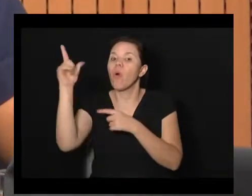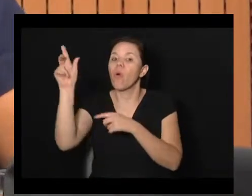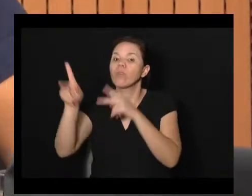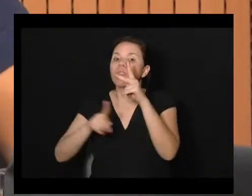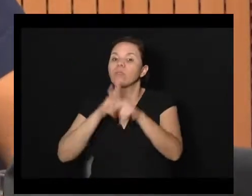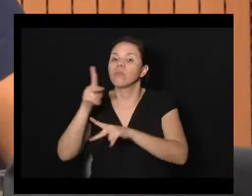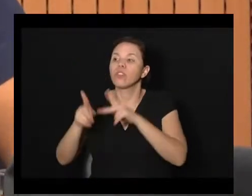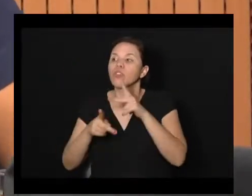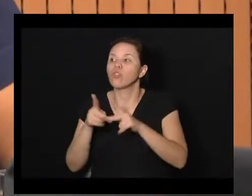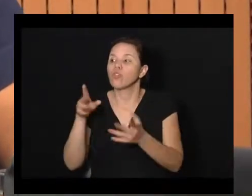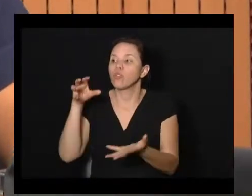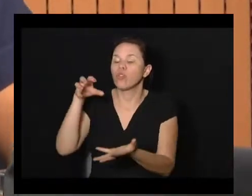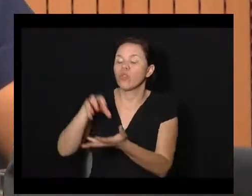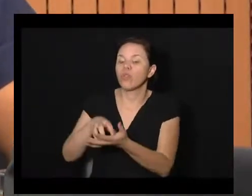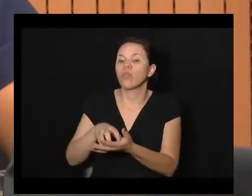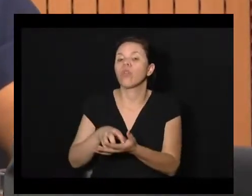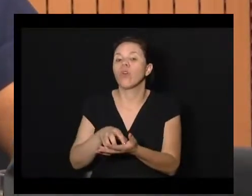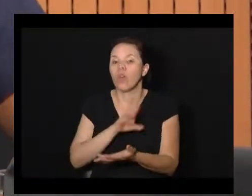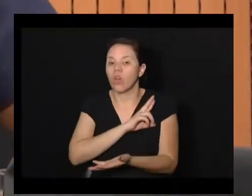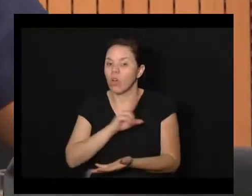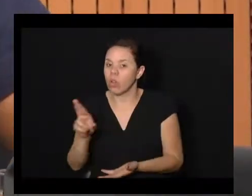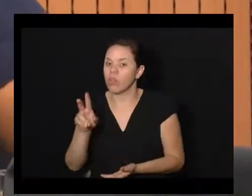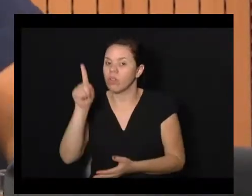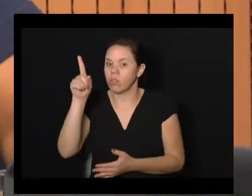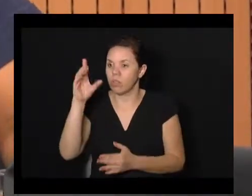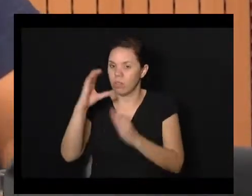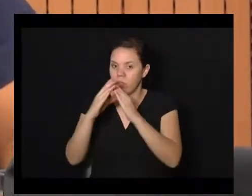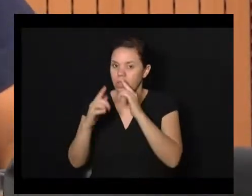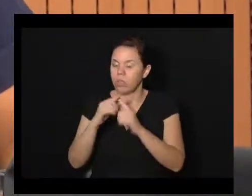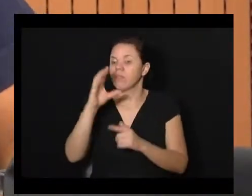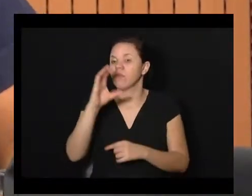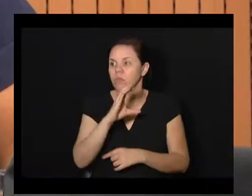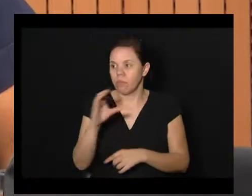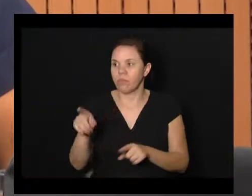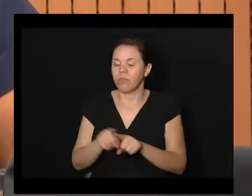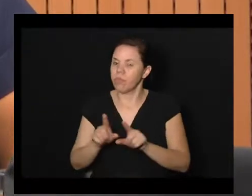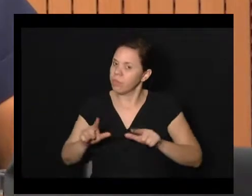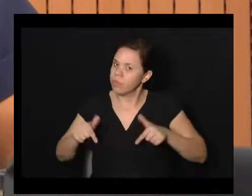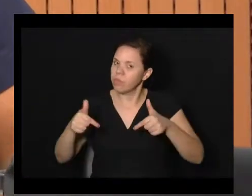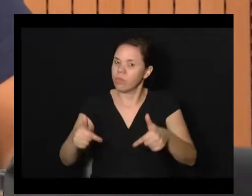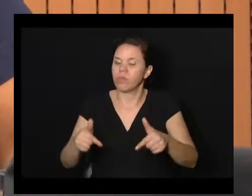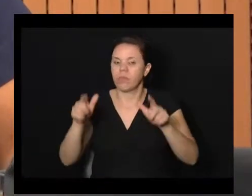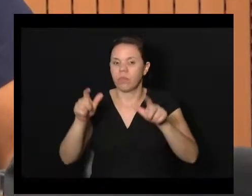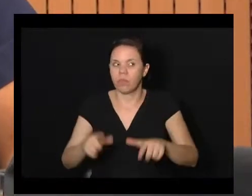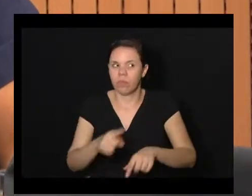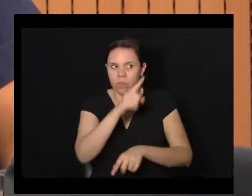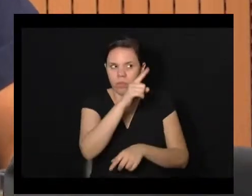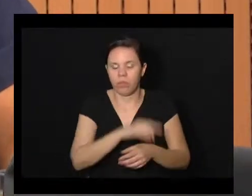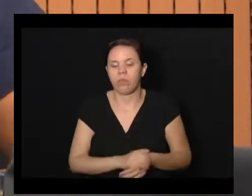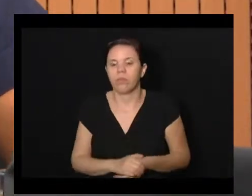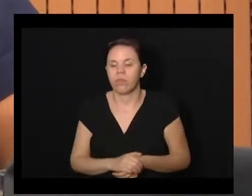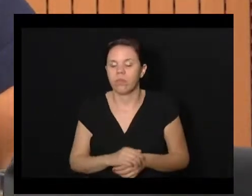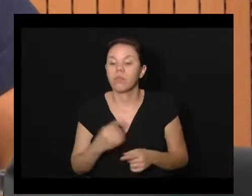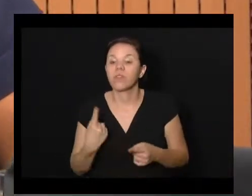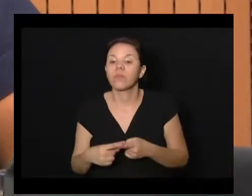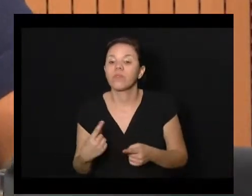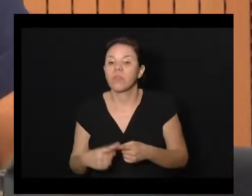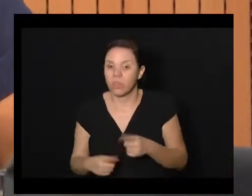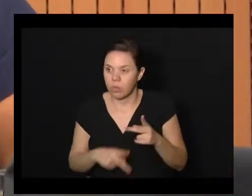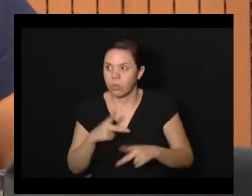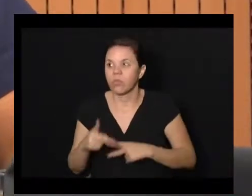mesmo do órgão religioso por causa daquelas acções local porque as pessoas elas têm muita dificuldade